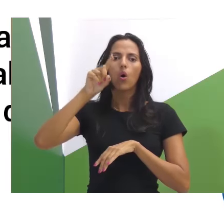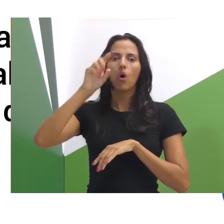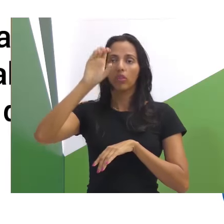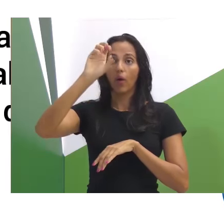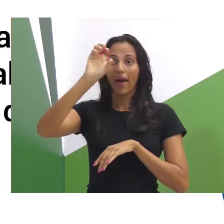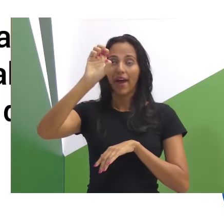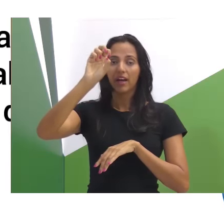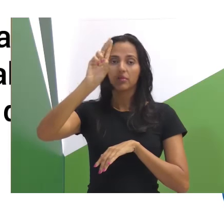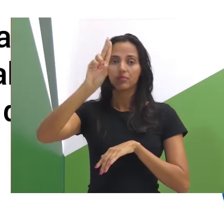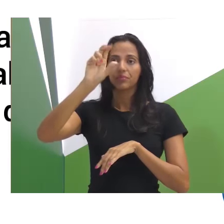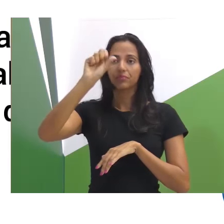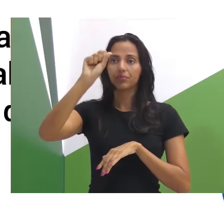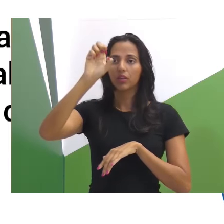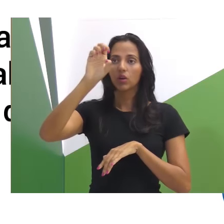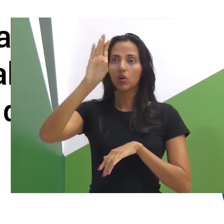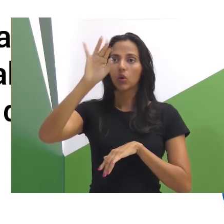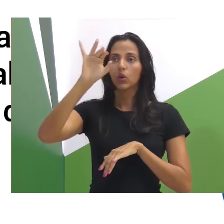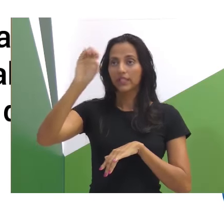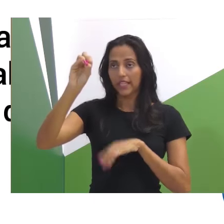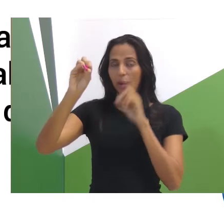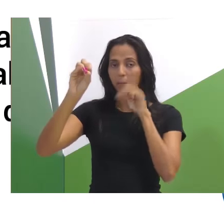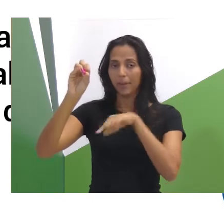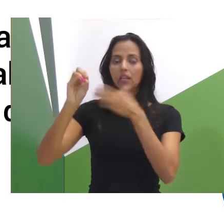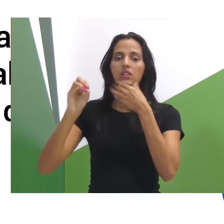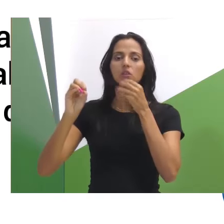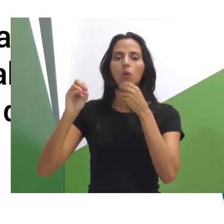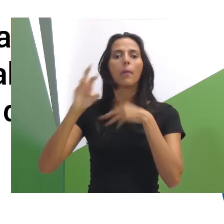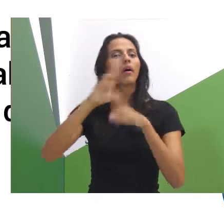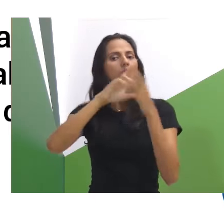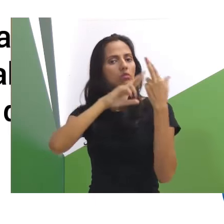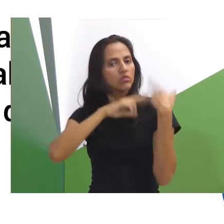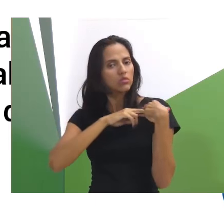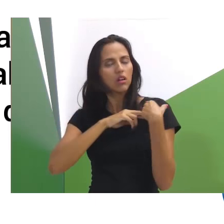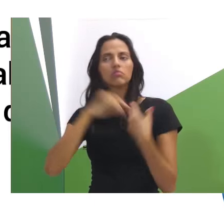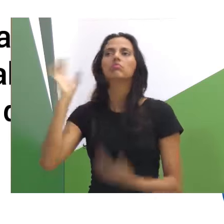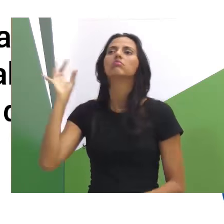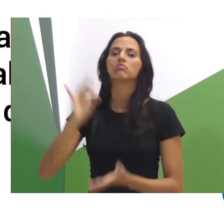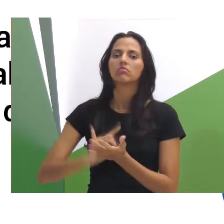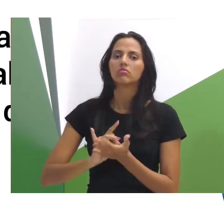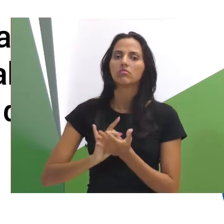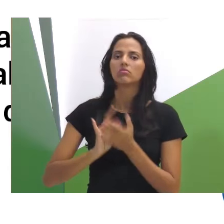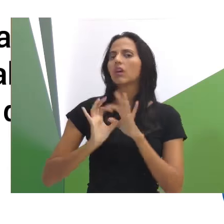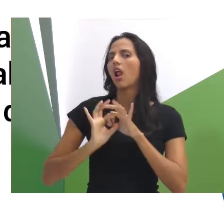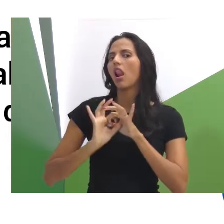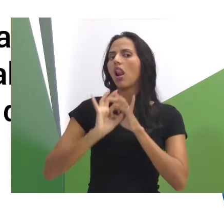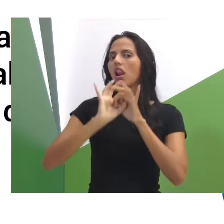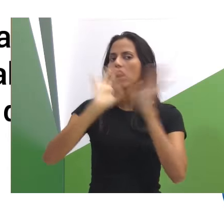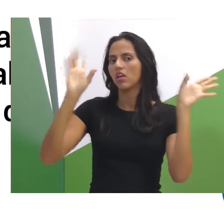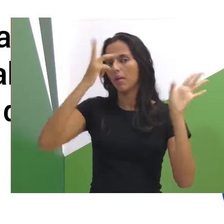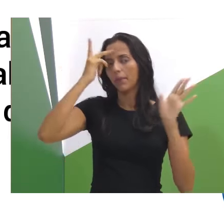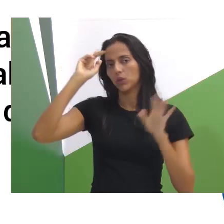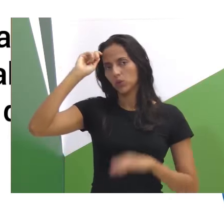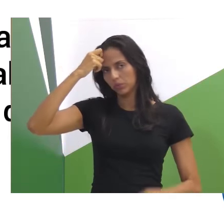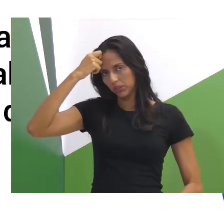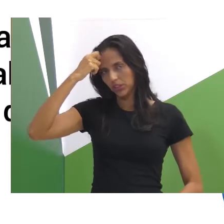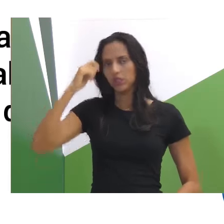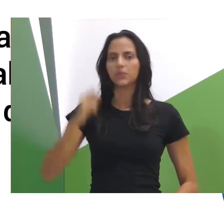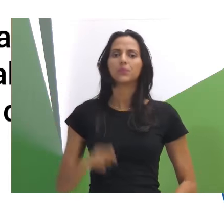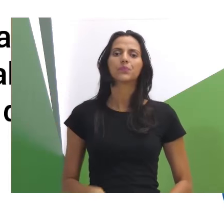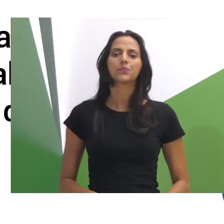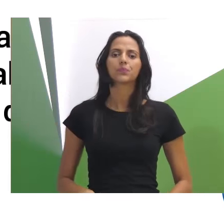1871, ele vai aprovar a lei do ventre livre. Essas leis,